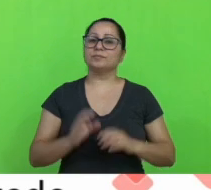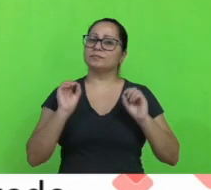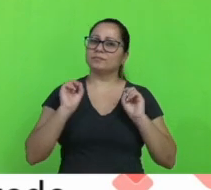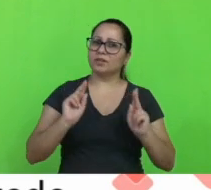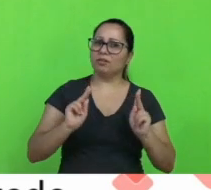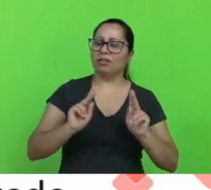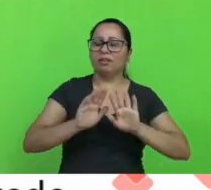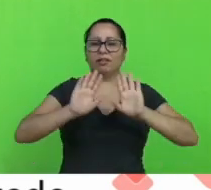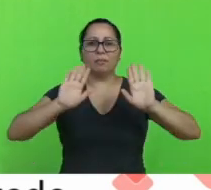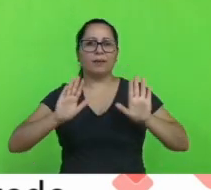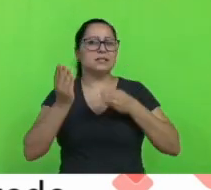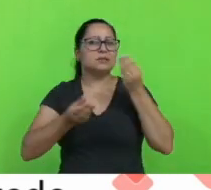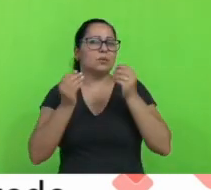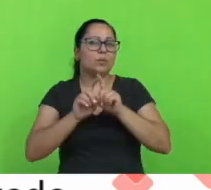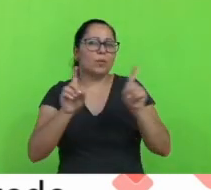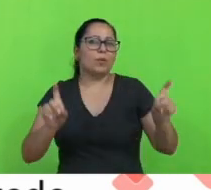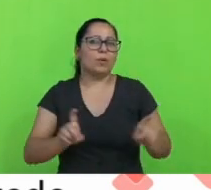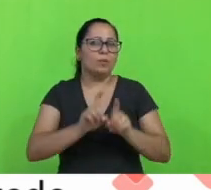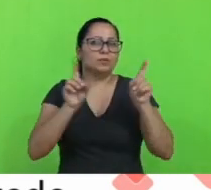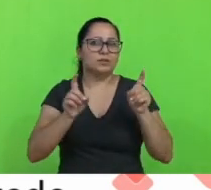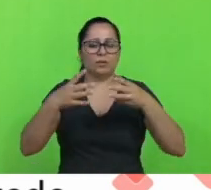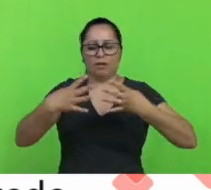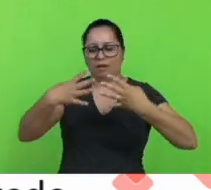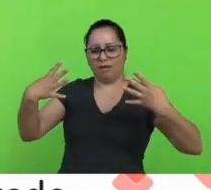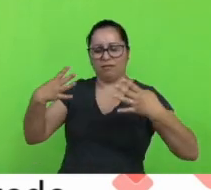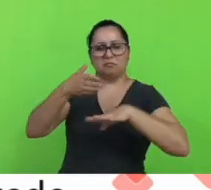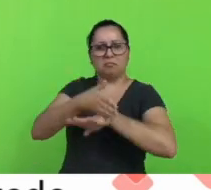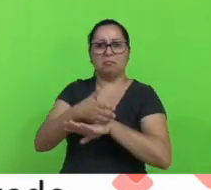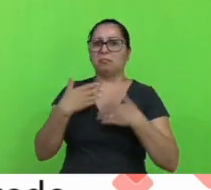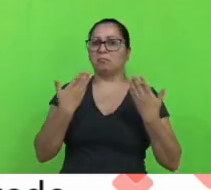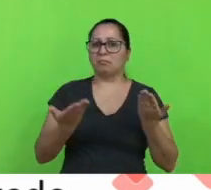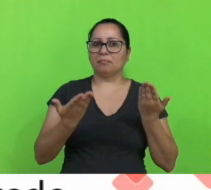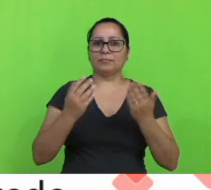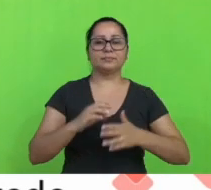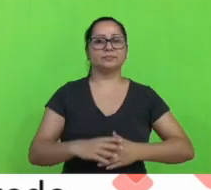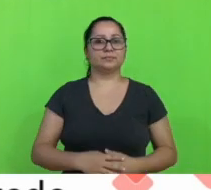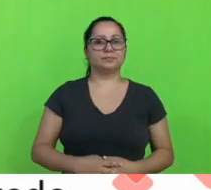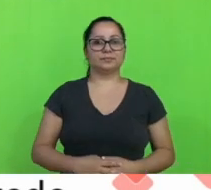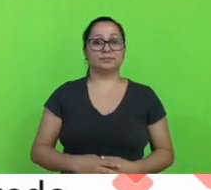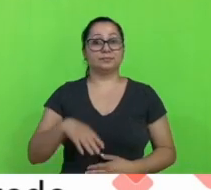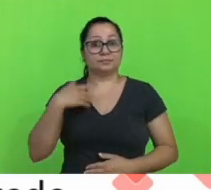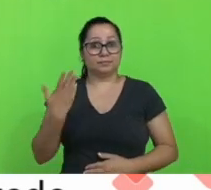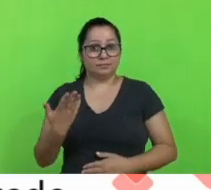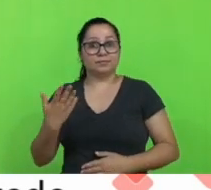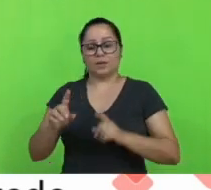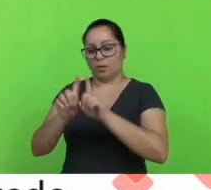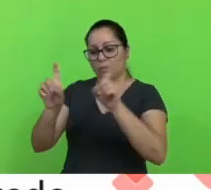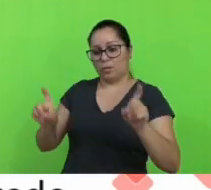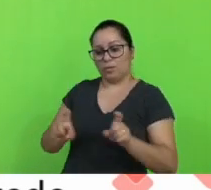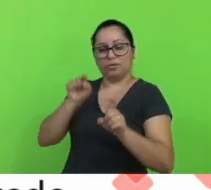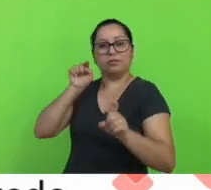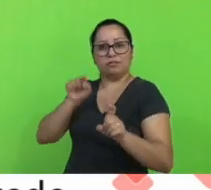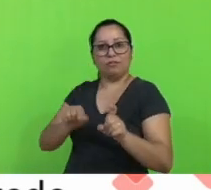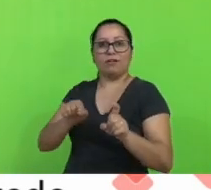Ok, mas como um computador entra em rede? Bom, um dispositivo